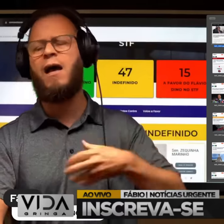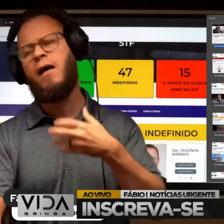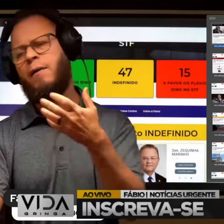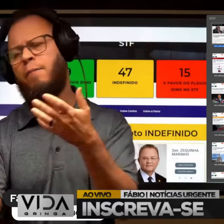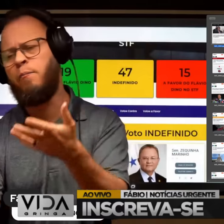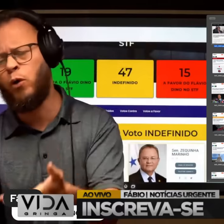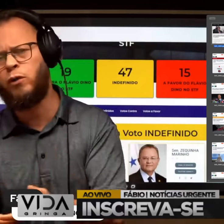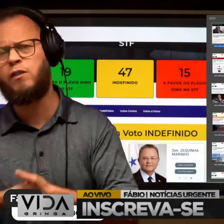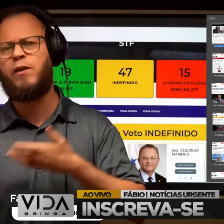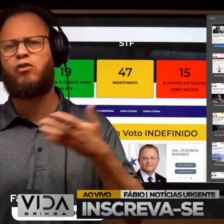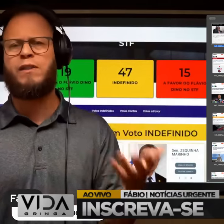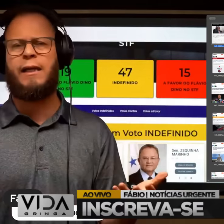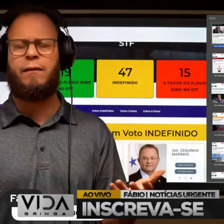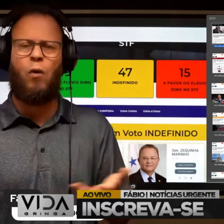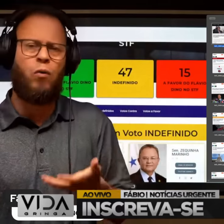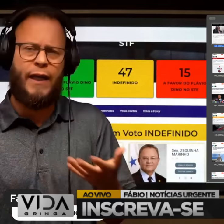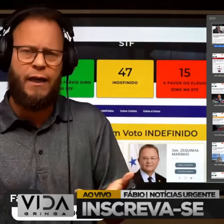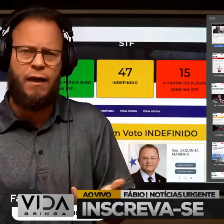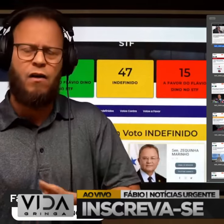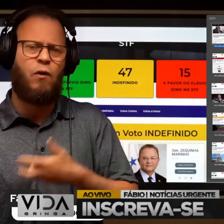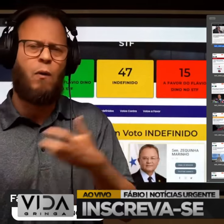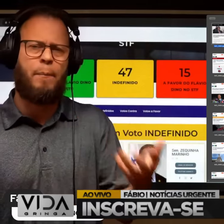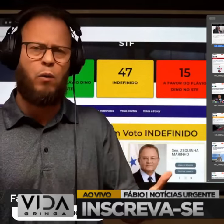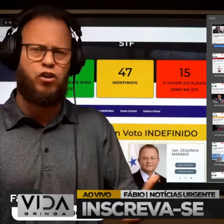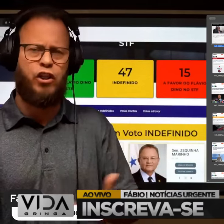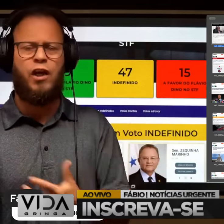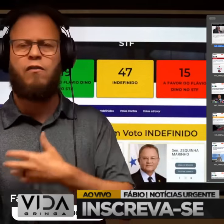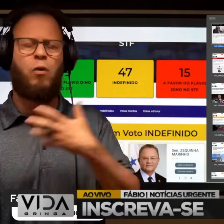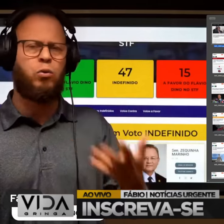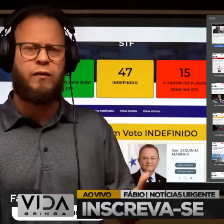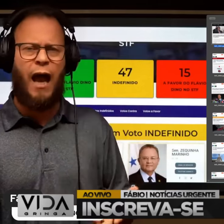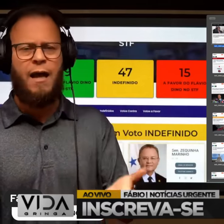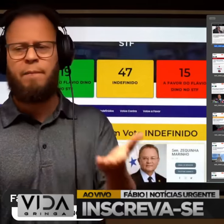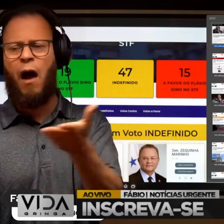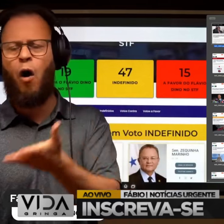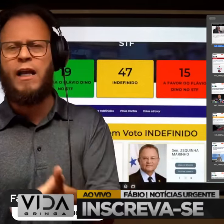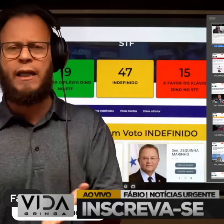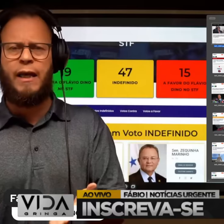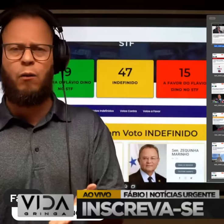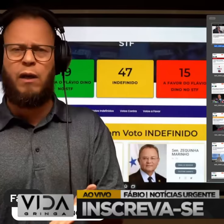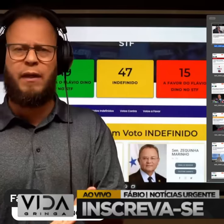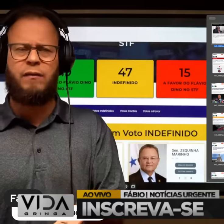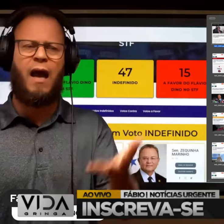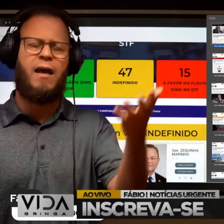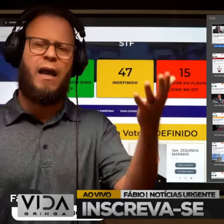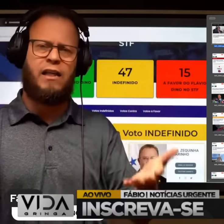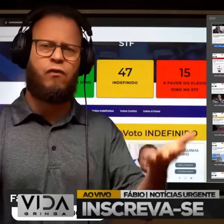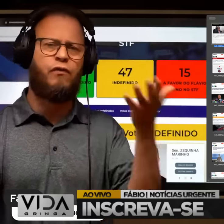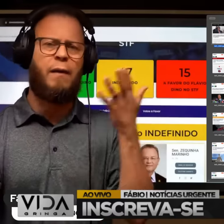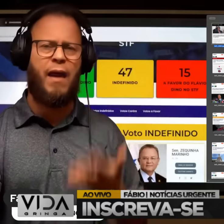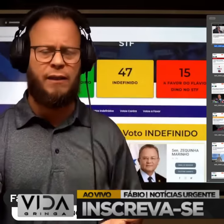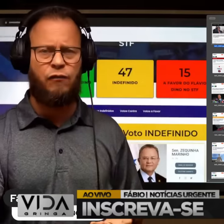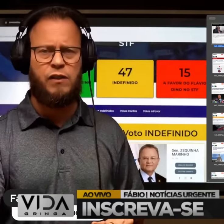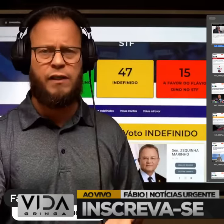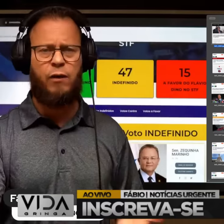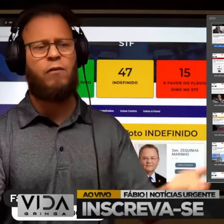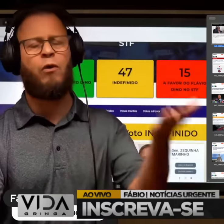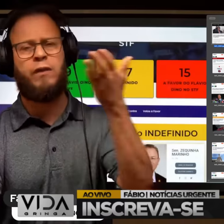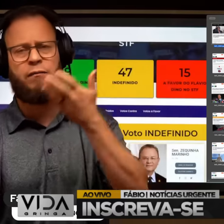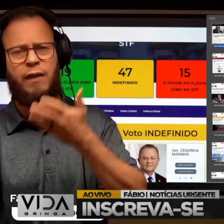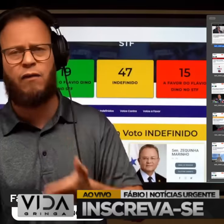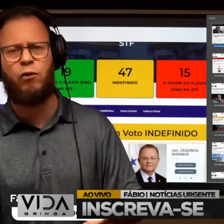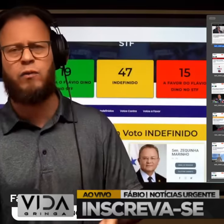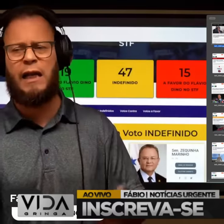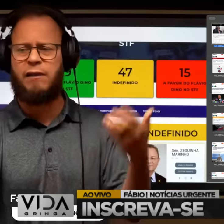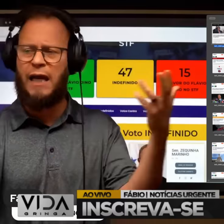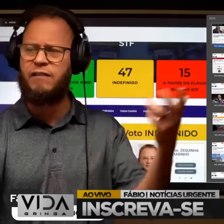regulamentar, muitas pessoas vão querer, vão aplaudir, vão lutar. Na hora que regulamentar, eles vão ver a merda que fizeram. Vão